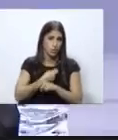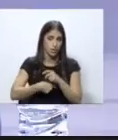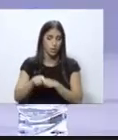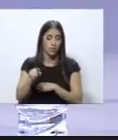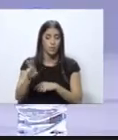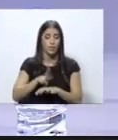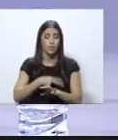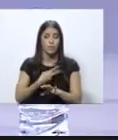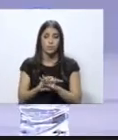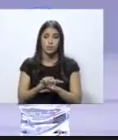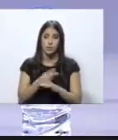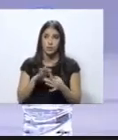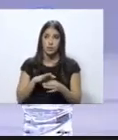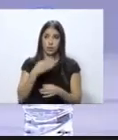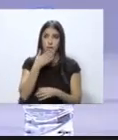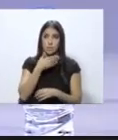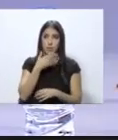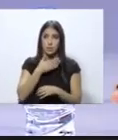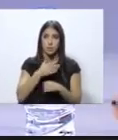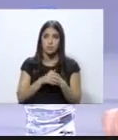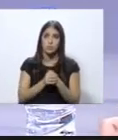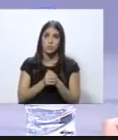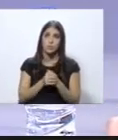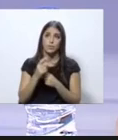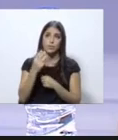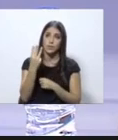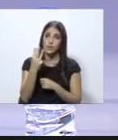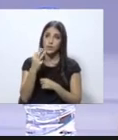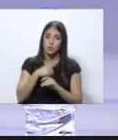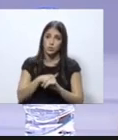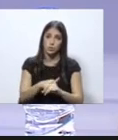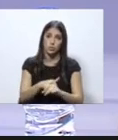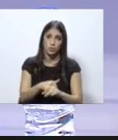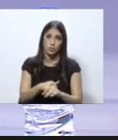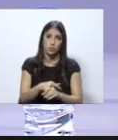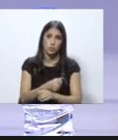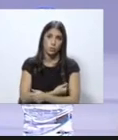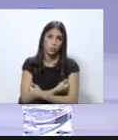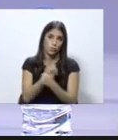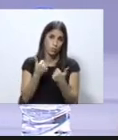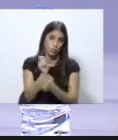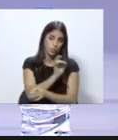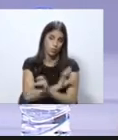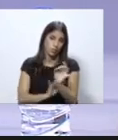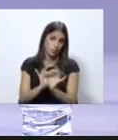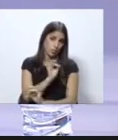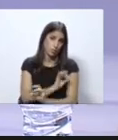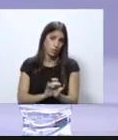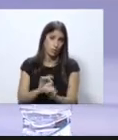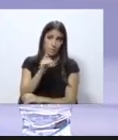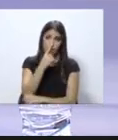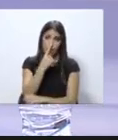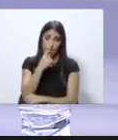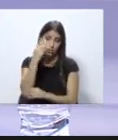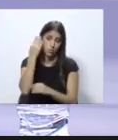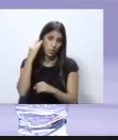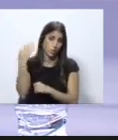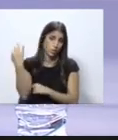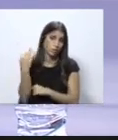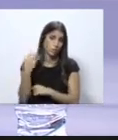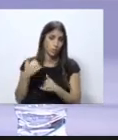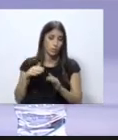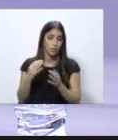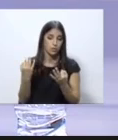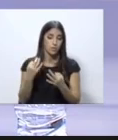reforçar por empréstimo, com três jogadores, talvez do melhor campeonato, não é o de preferência do Sérgio Conceição, mas é talvez o